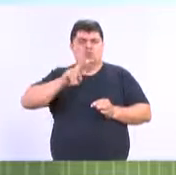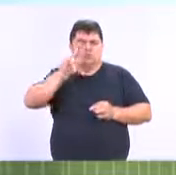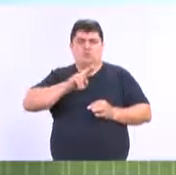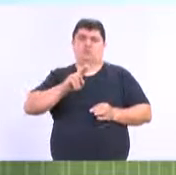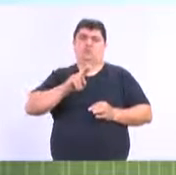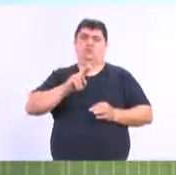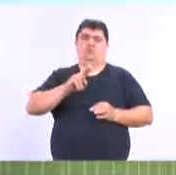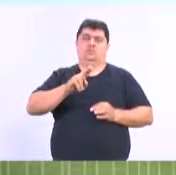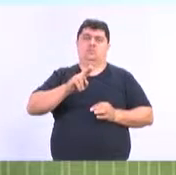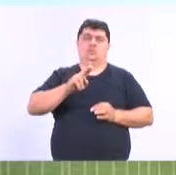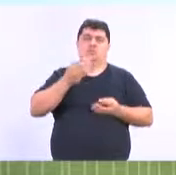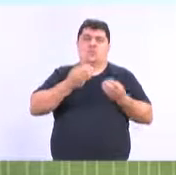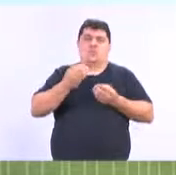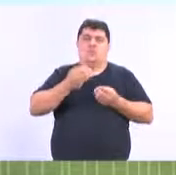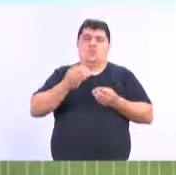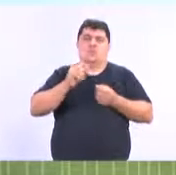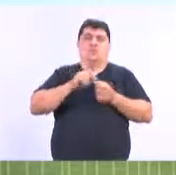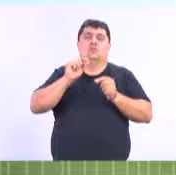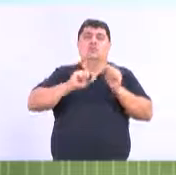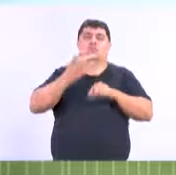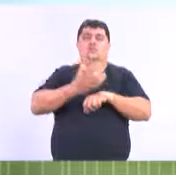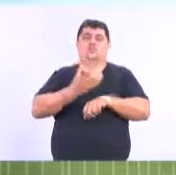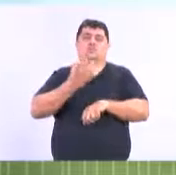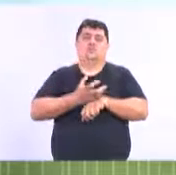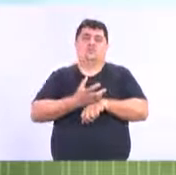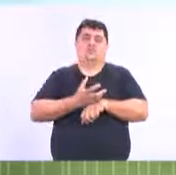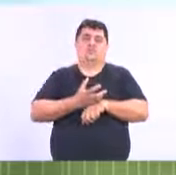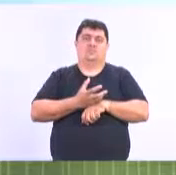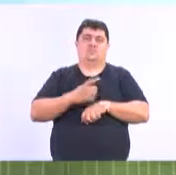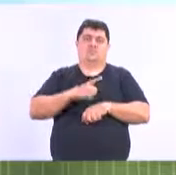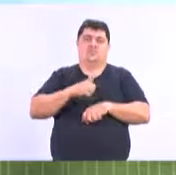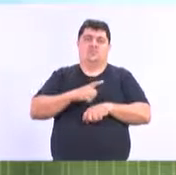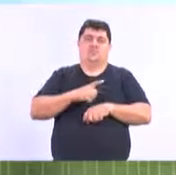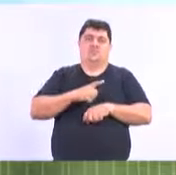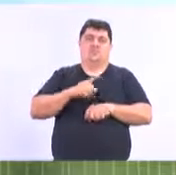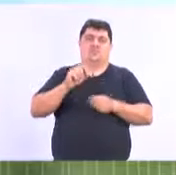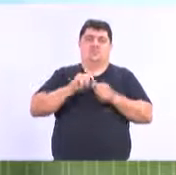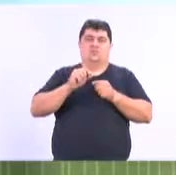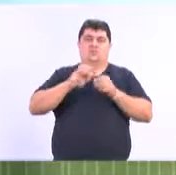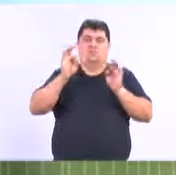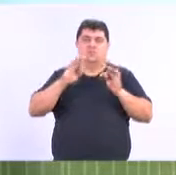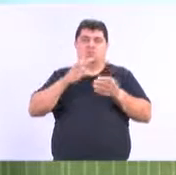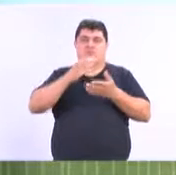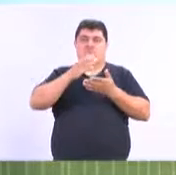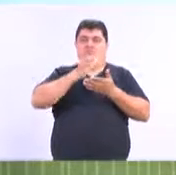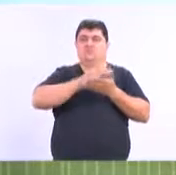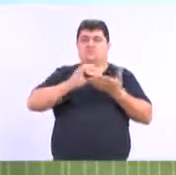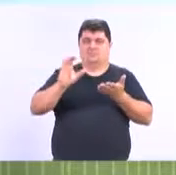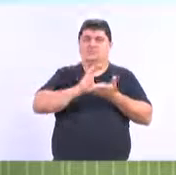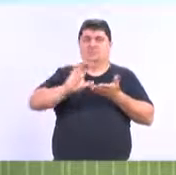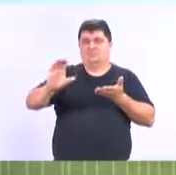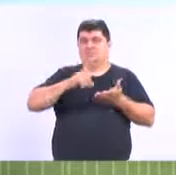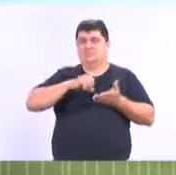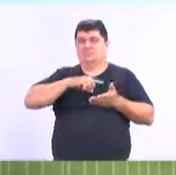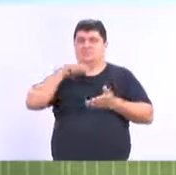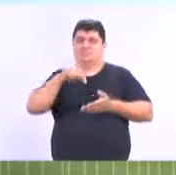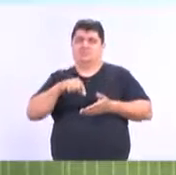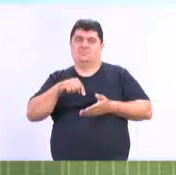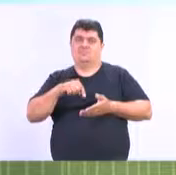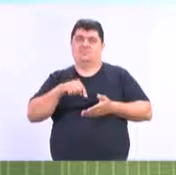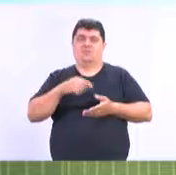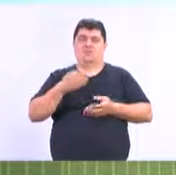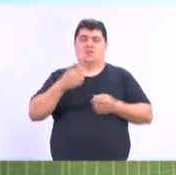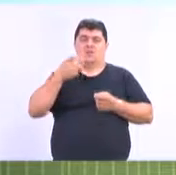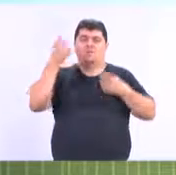vocês usarem no dia a dia, o que a gente fez nessa disciplina e o que tem sido feito até na elaboração do caderno dessa disciplina? A preocupação de